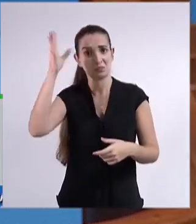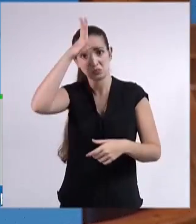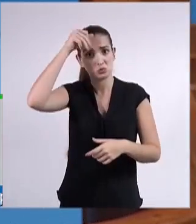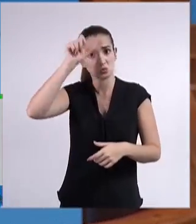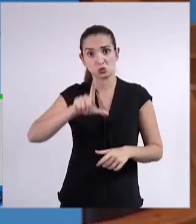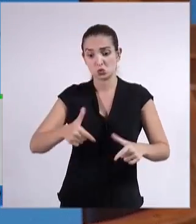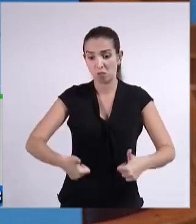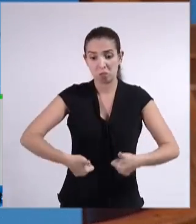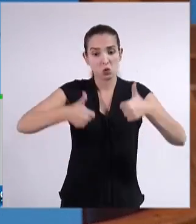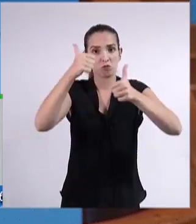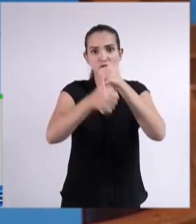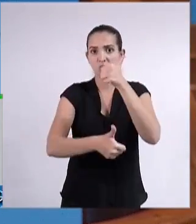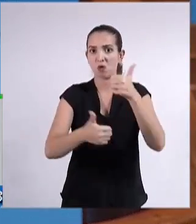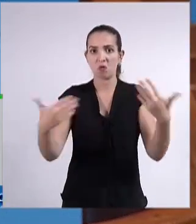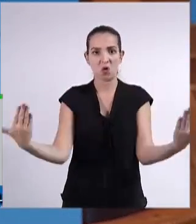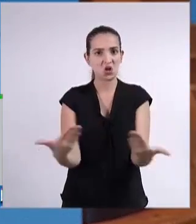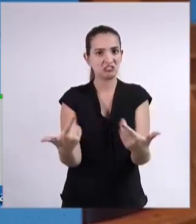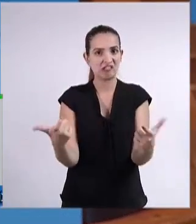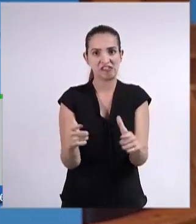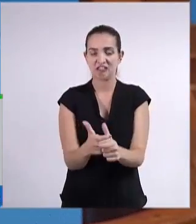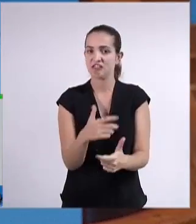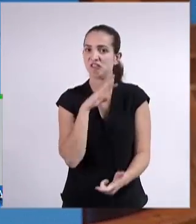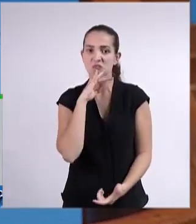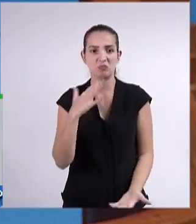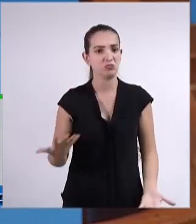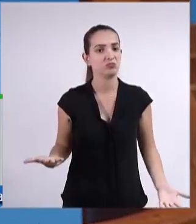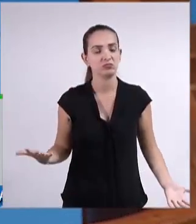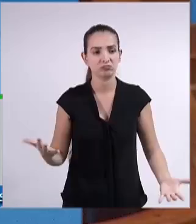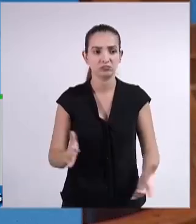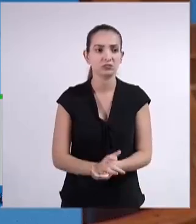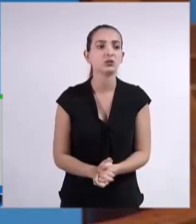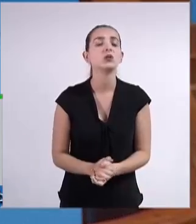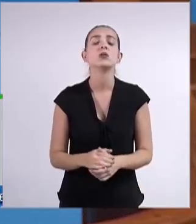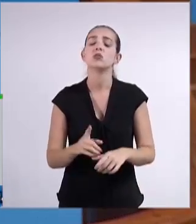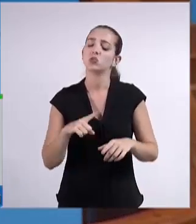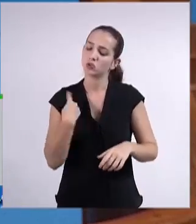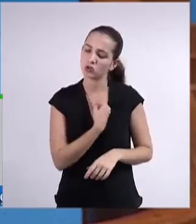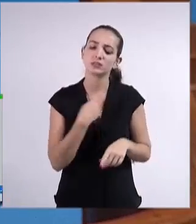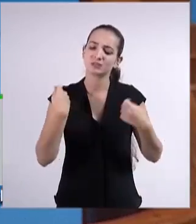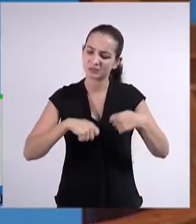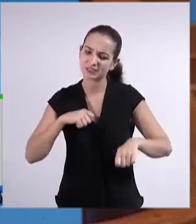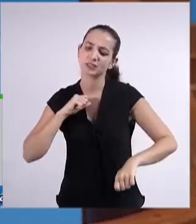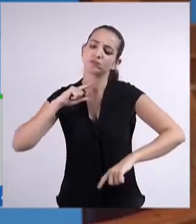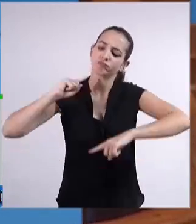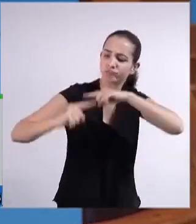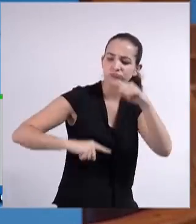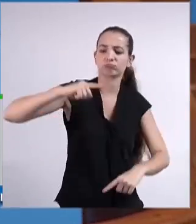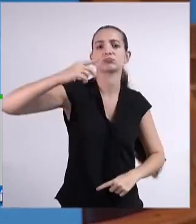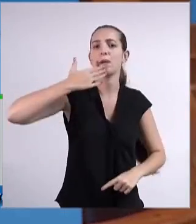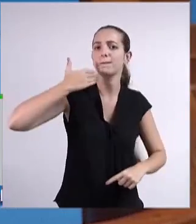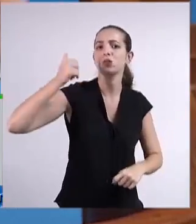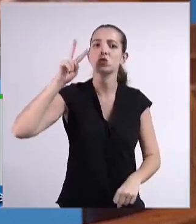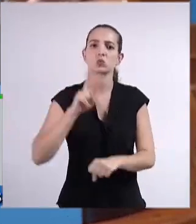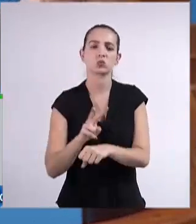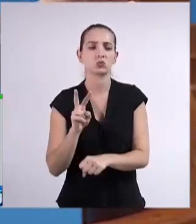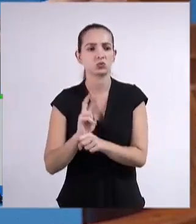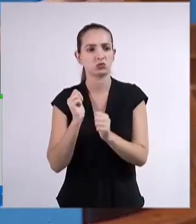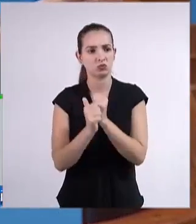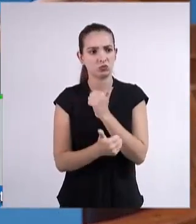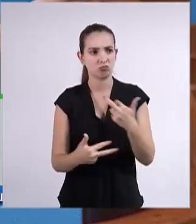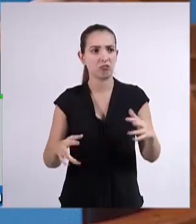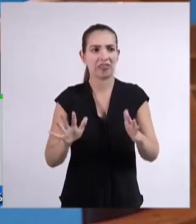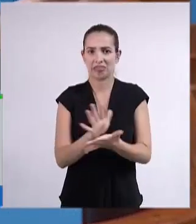lembrou o deputado Cabalmi, já foi tentada por outros. Mas nós temos que fazer a nossa parte e fazer essa retomada.